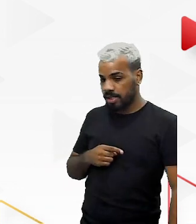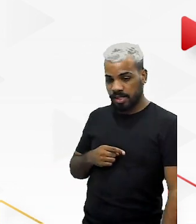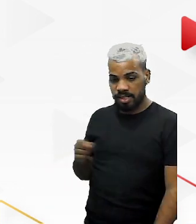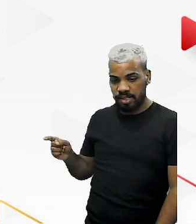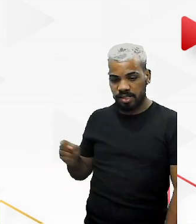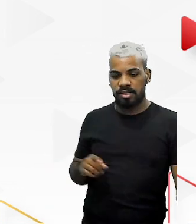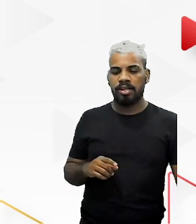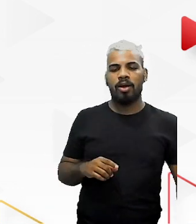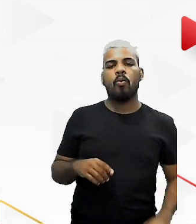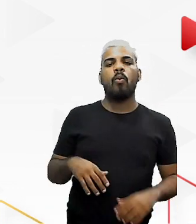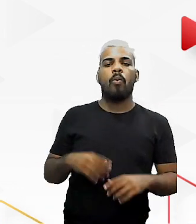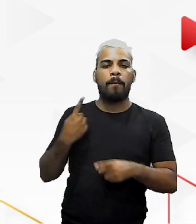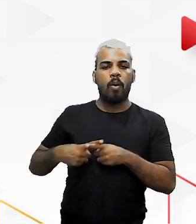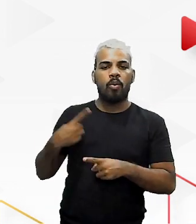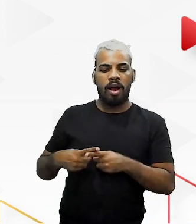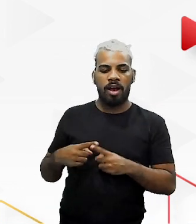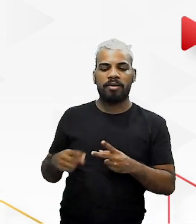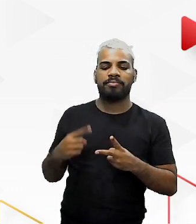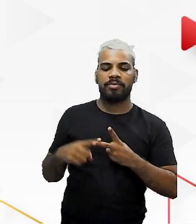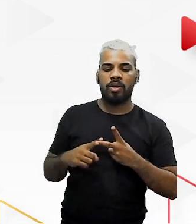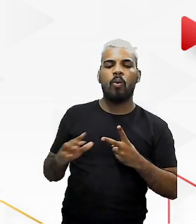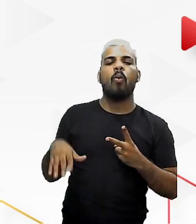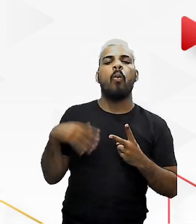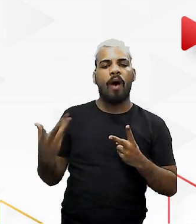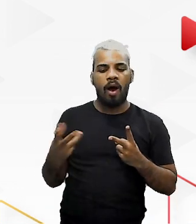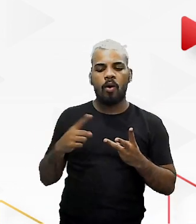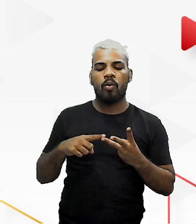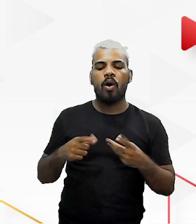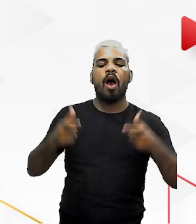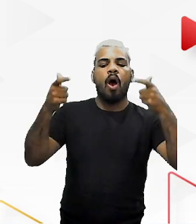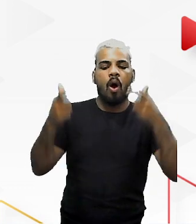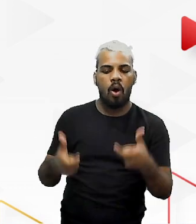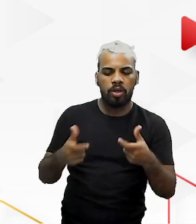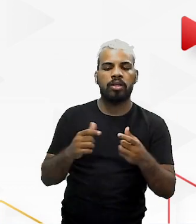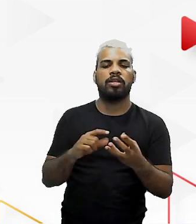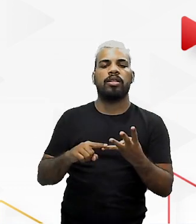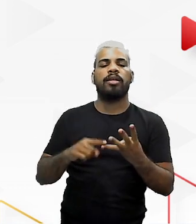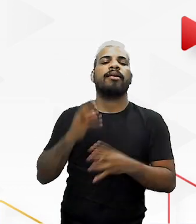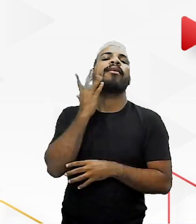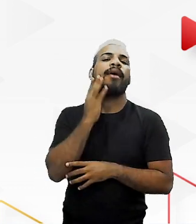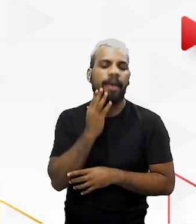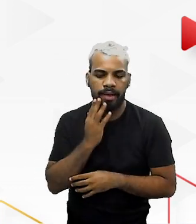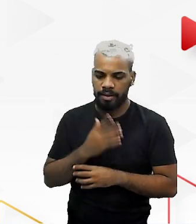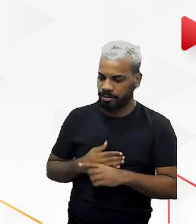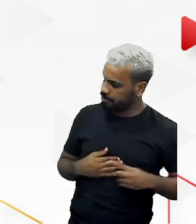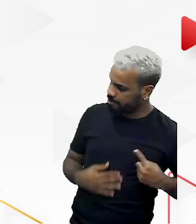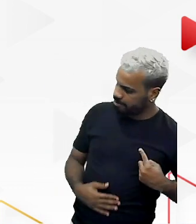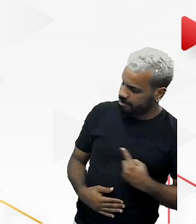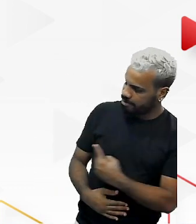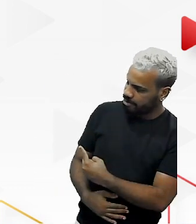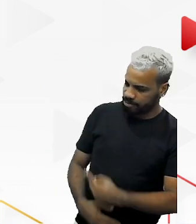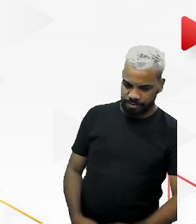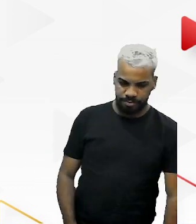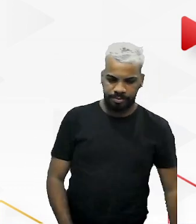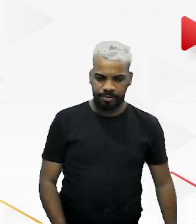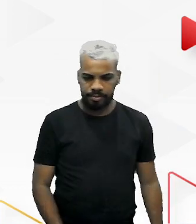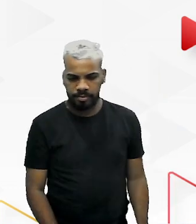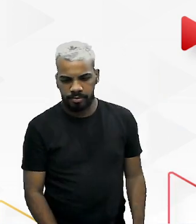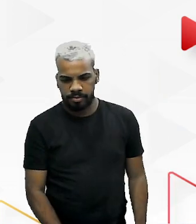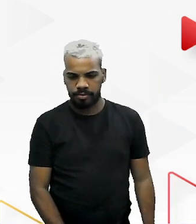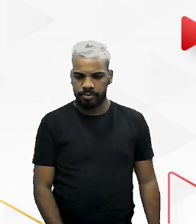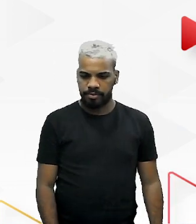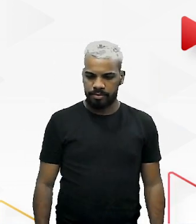questions. What, o que, qual. Who, quem. When,